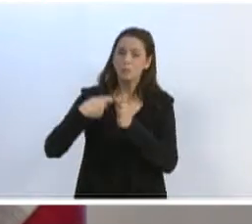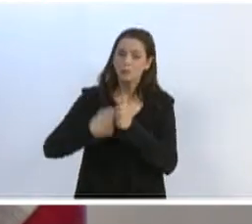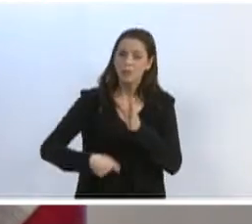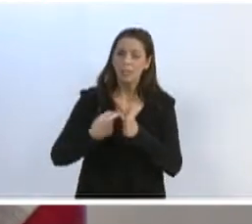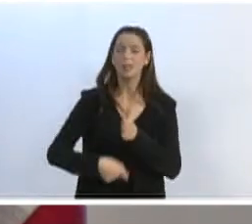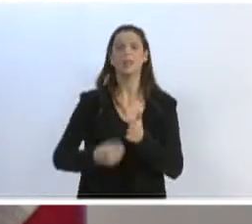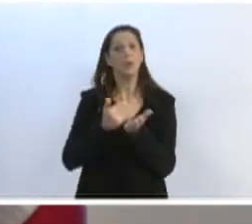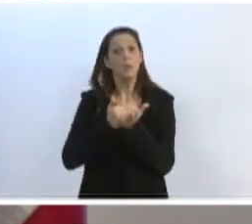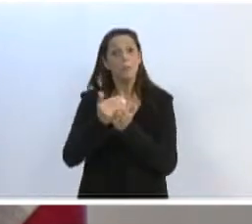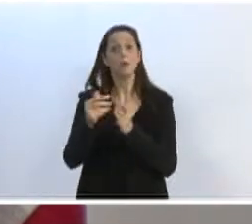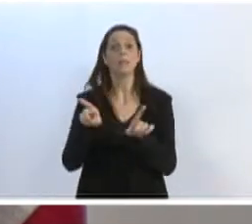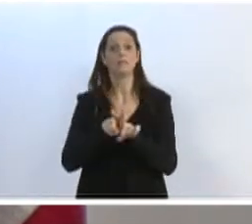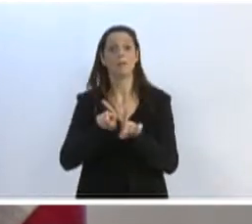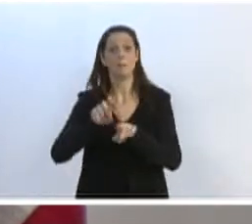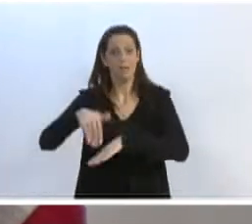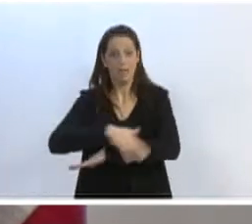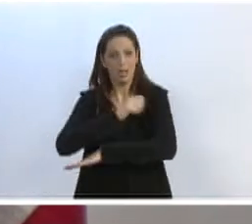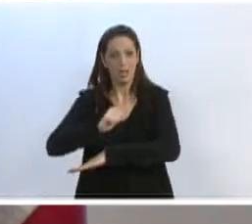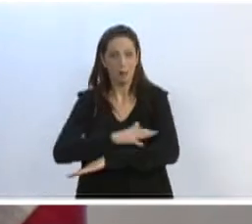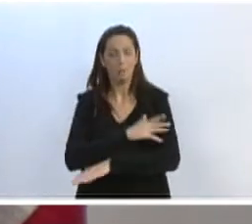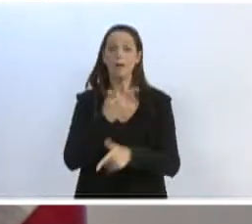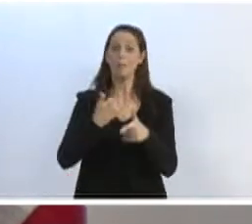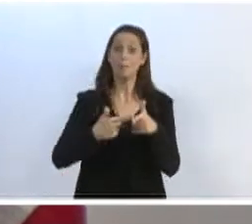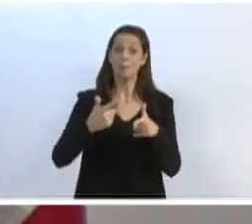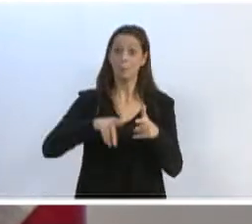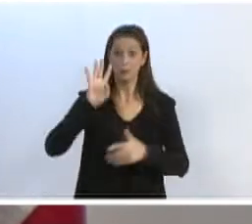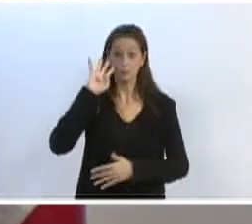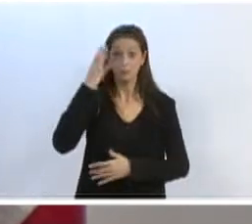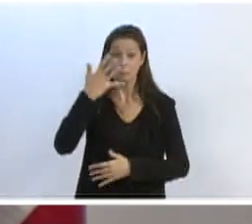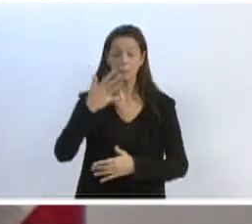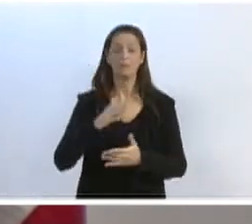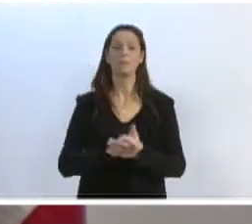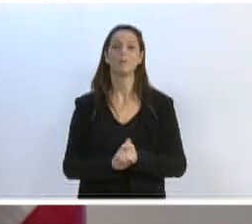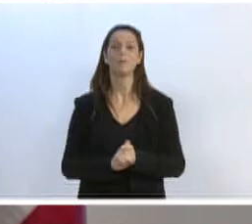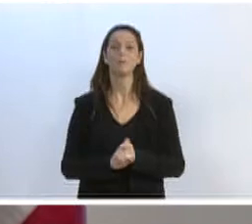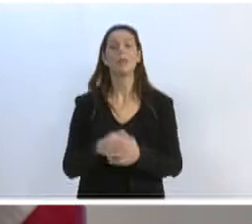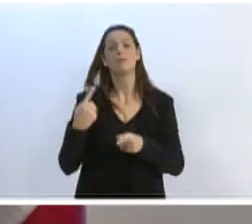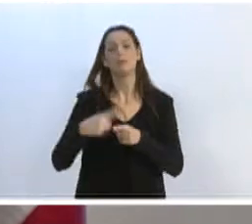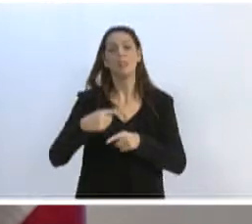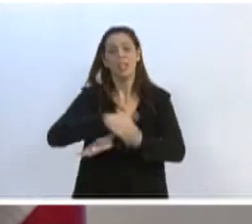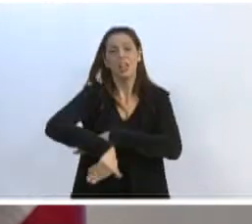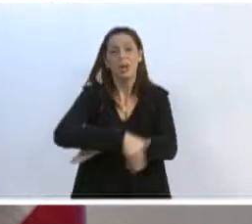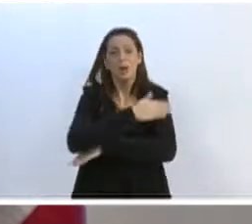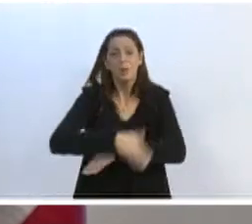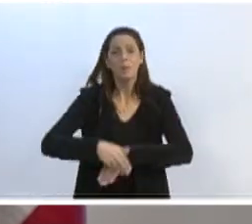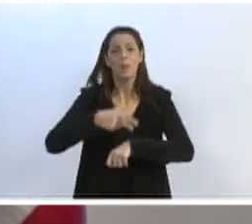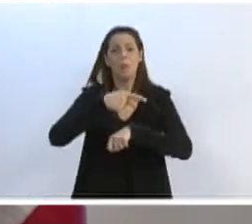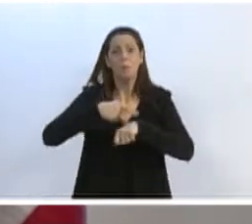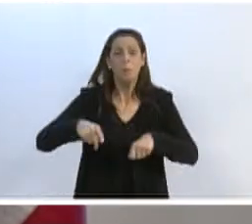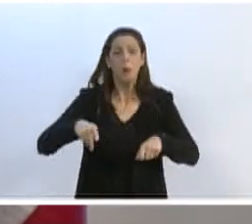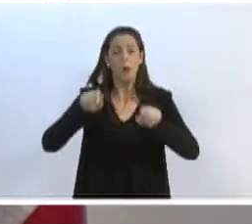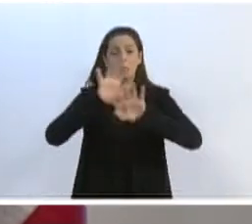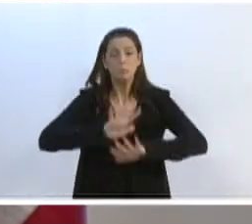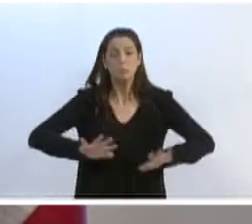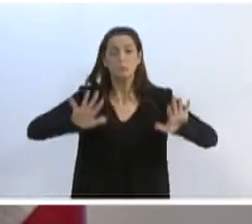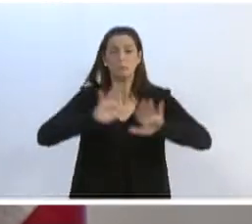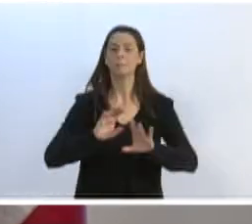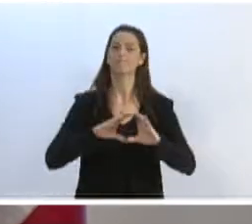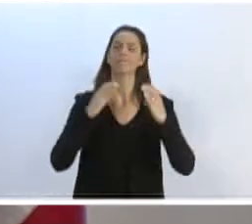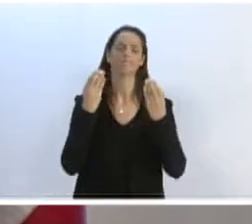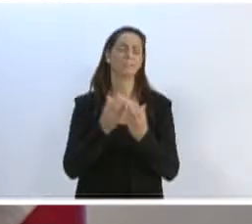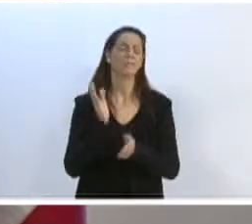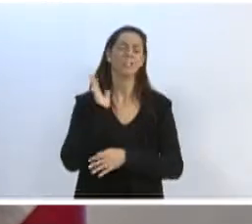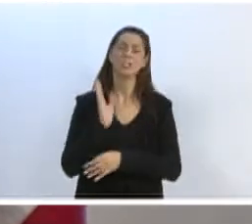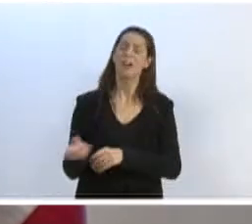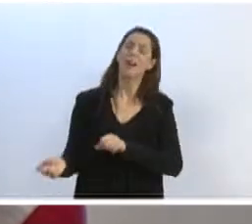aquelas vias e que a gente possa sanar o problema também do na poeira que hoje é acomodado já há muitos muitos anos em